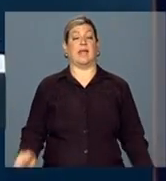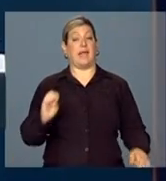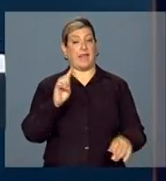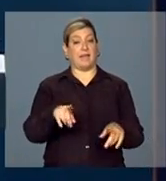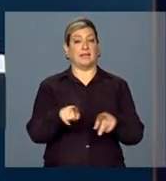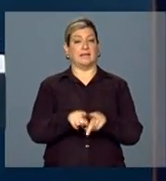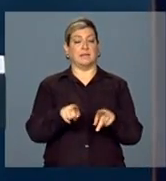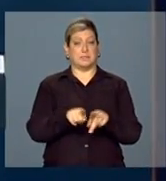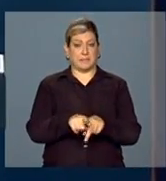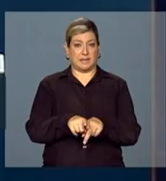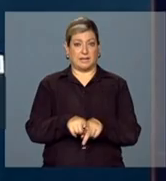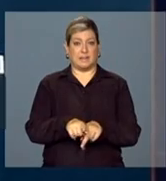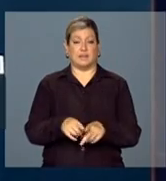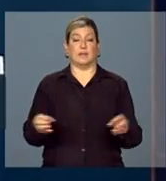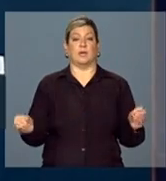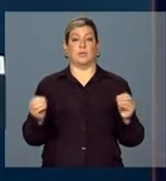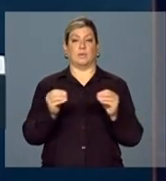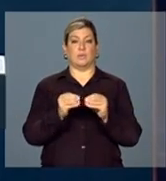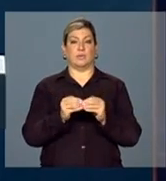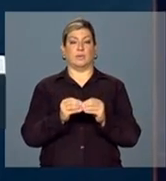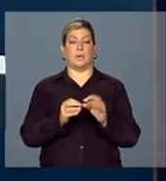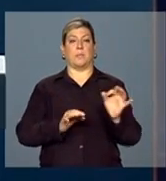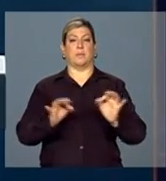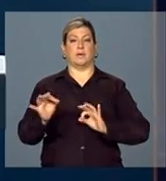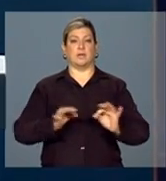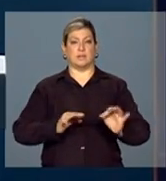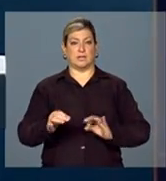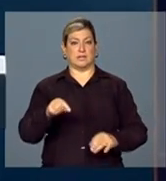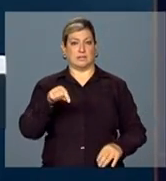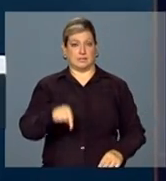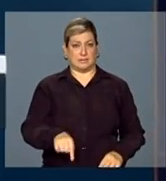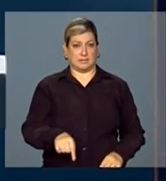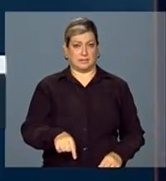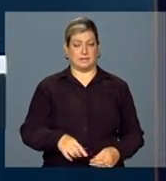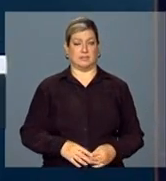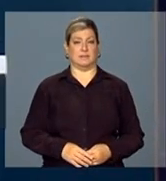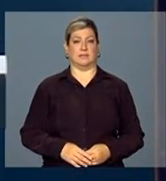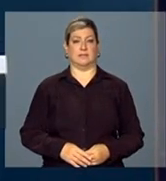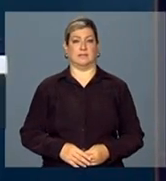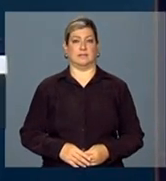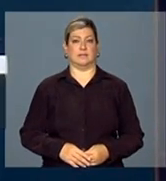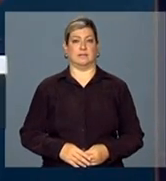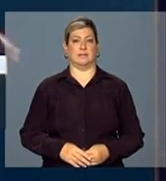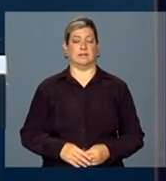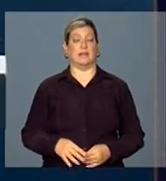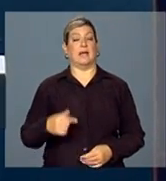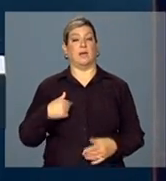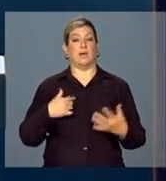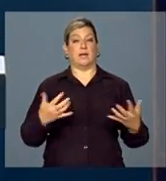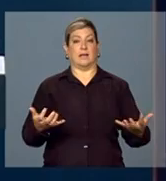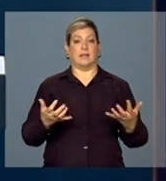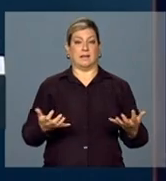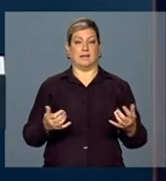também complementar com um projeto dessa envergadura, e eu queria